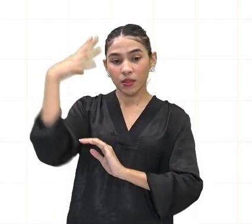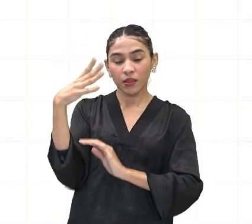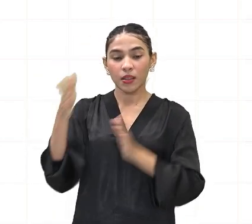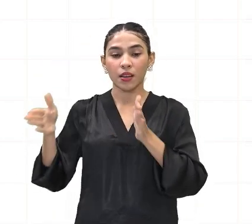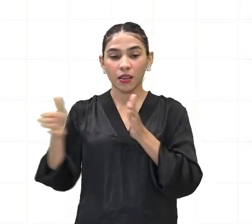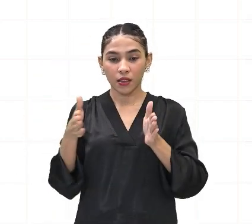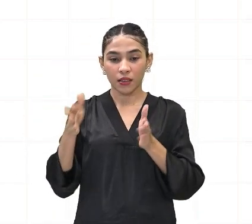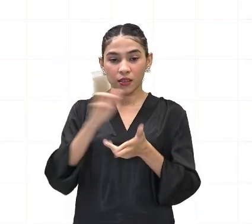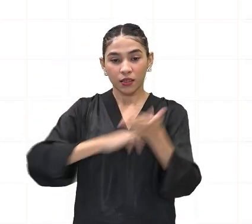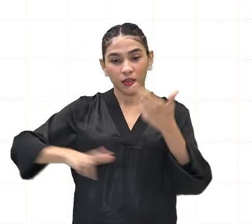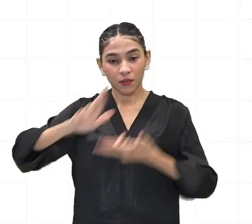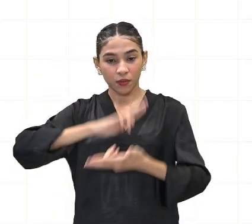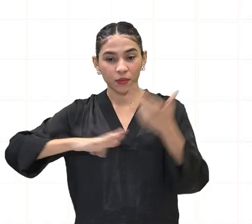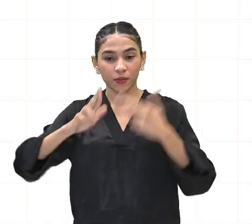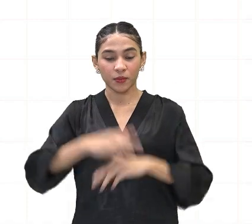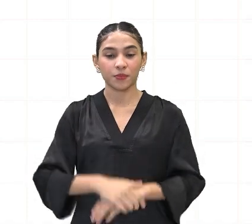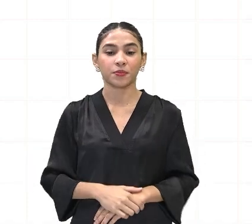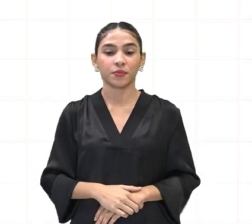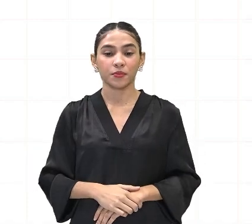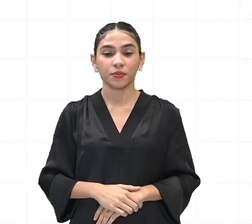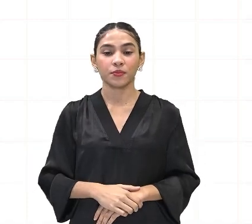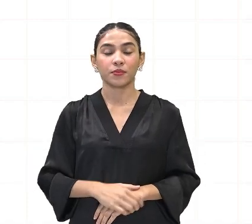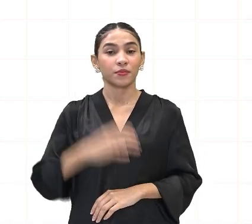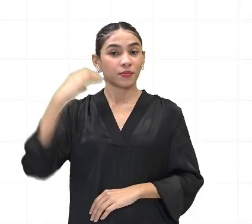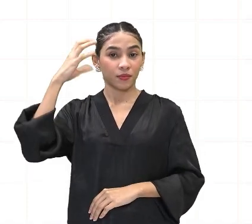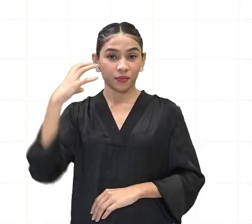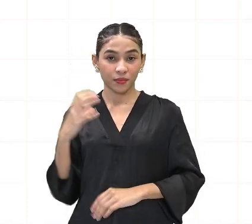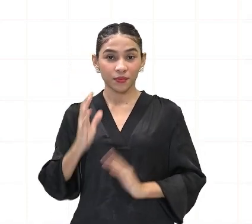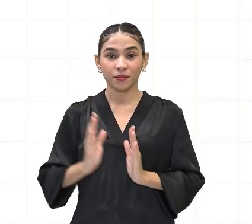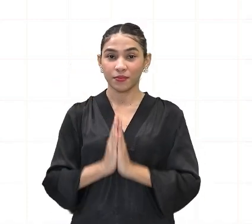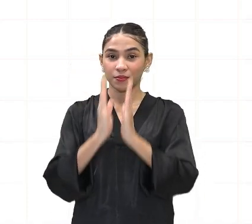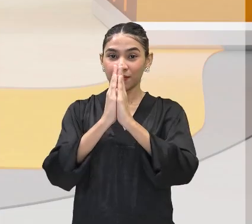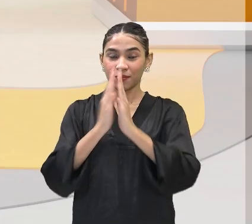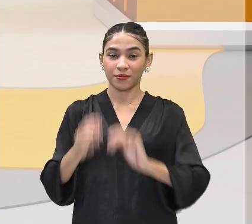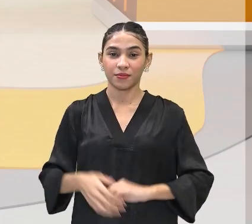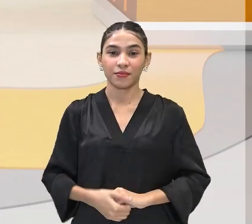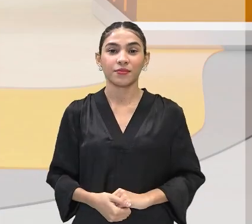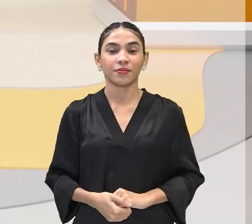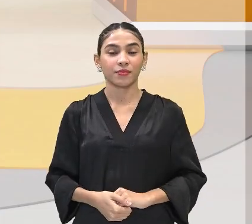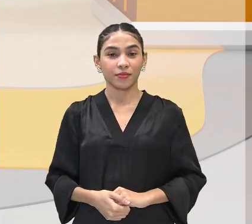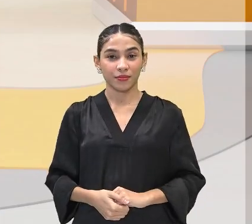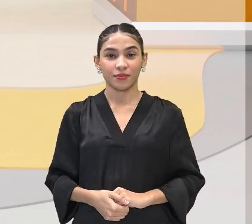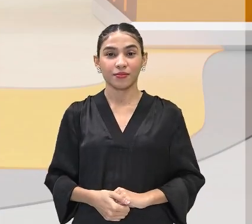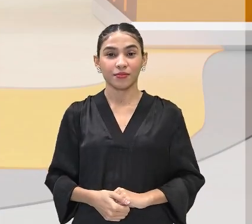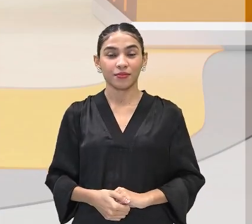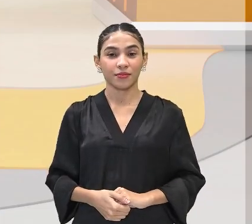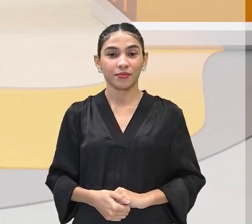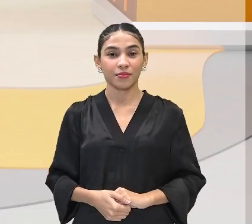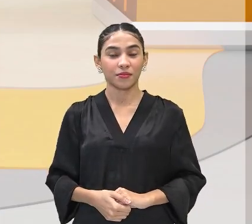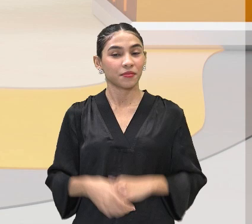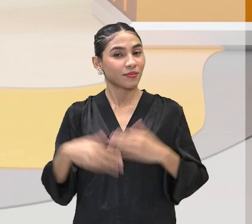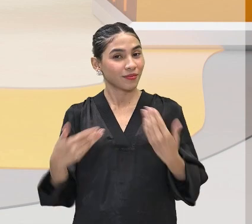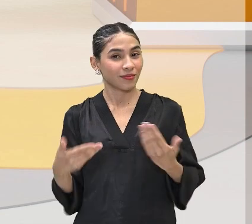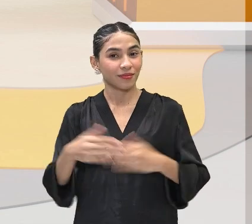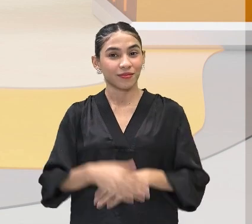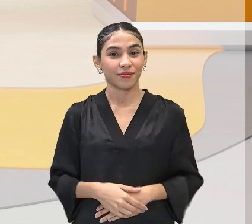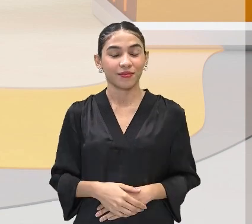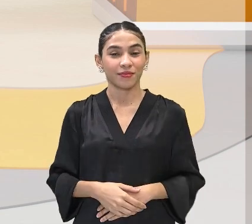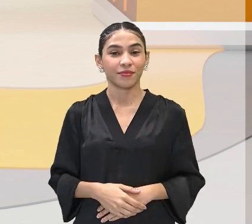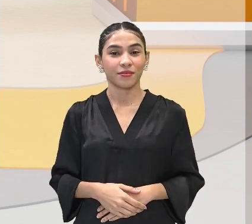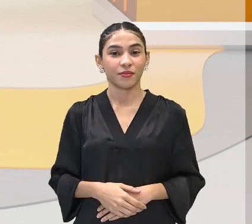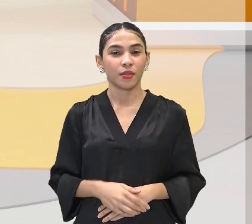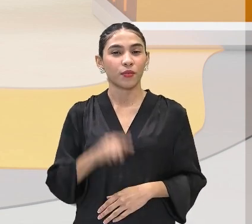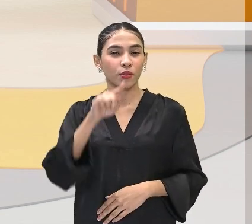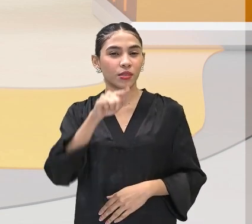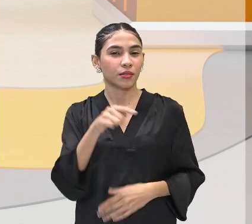iluministas nas eras das revoluções, Marquês de Pombal. E assim, pegue